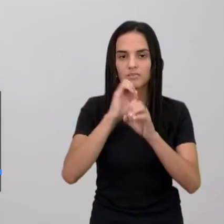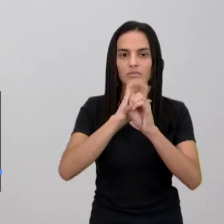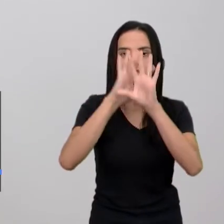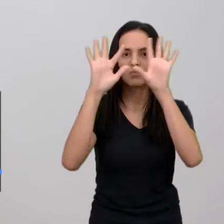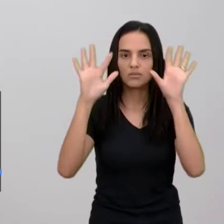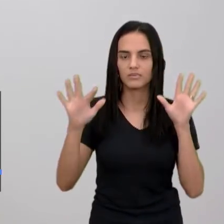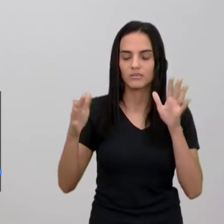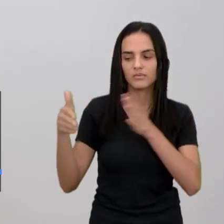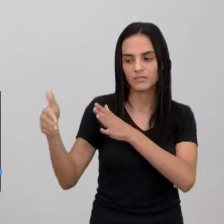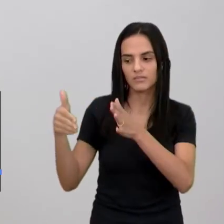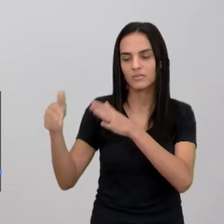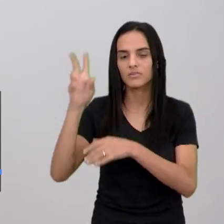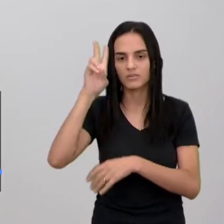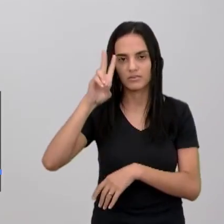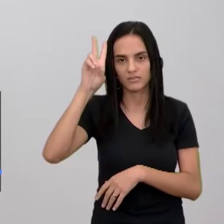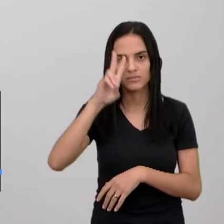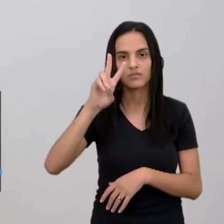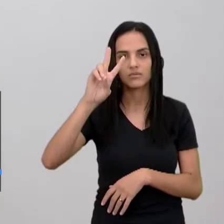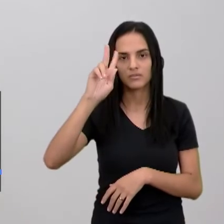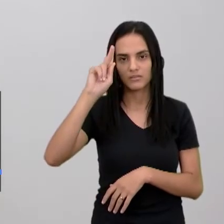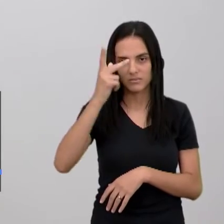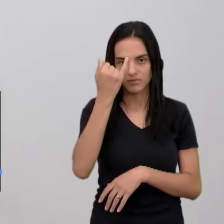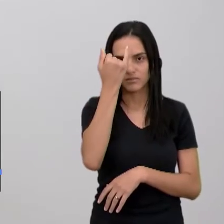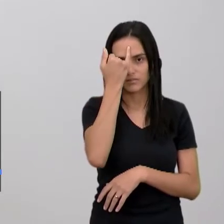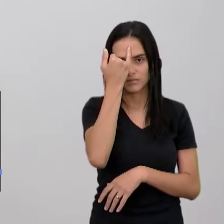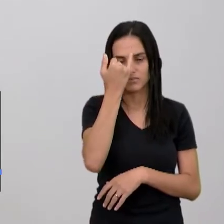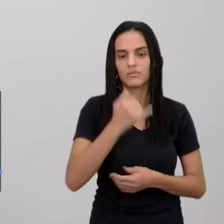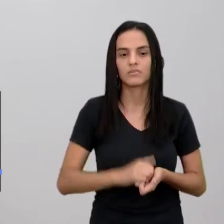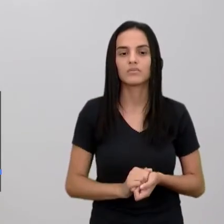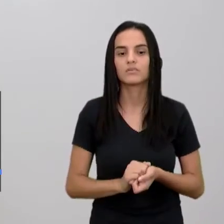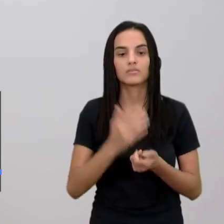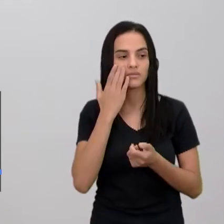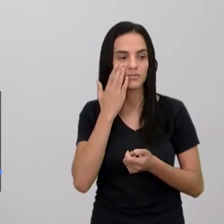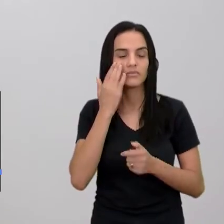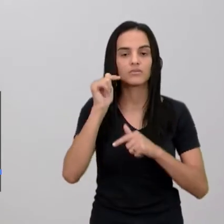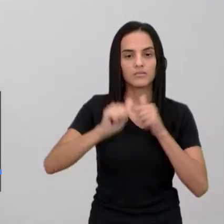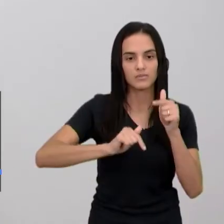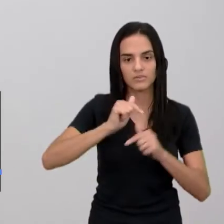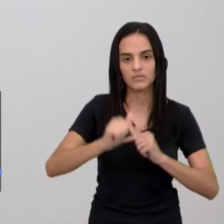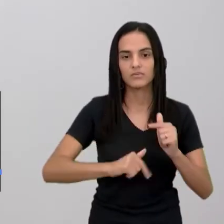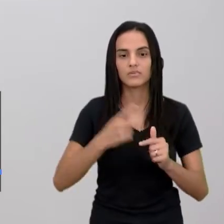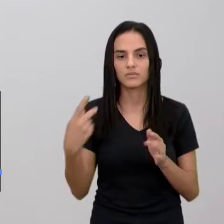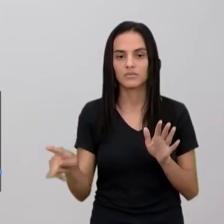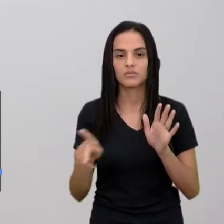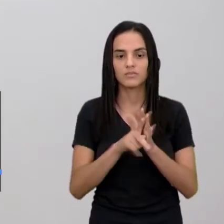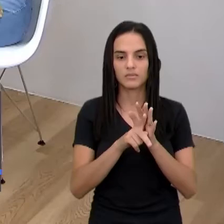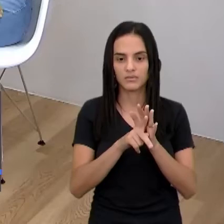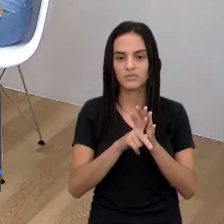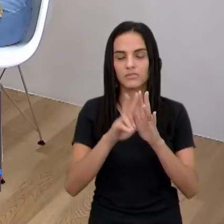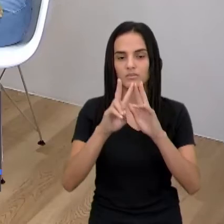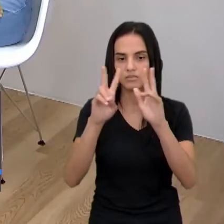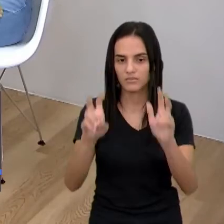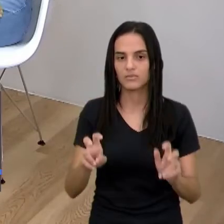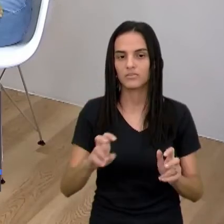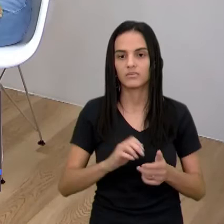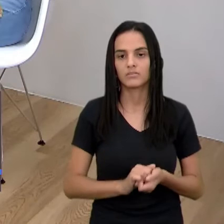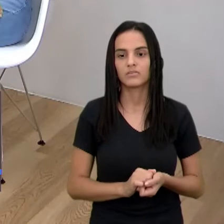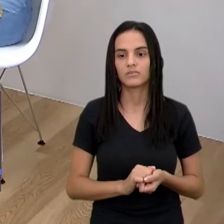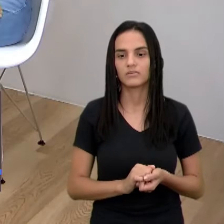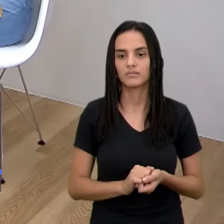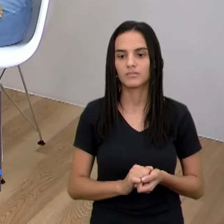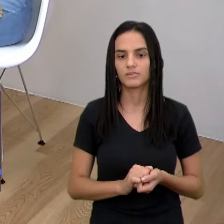momento histórico que os haitianos souberam trabalhar para a sua própria causa. Exato.